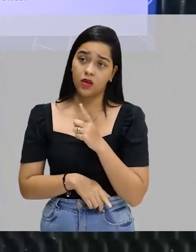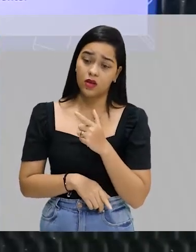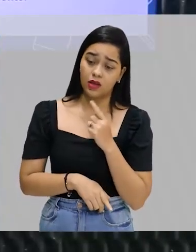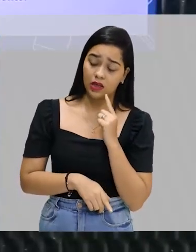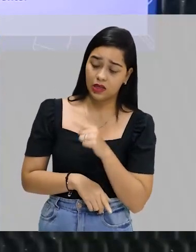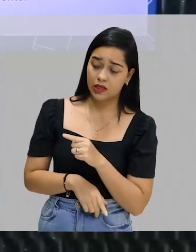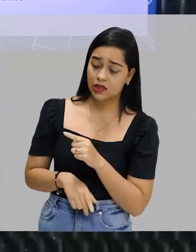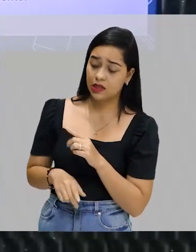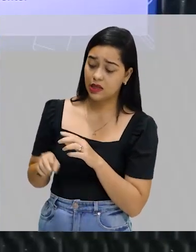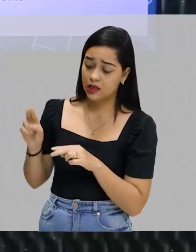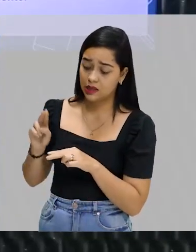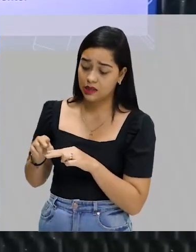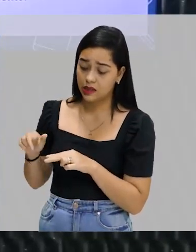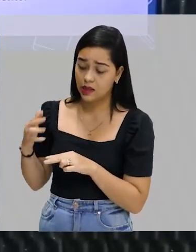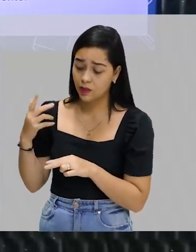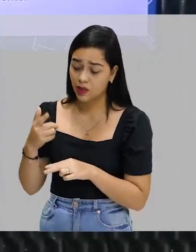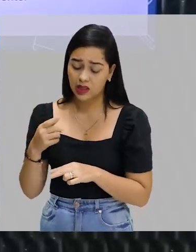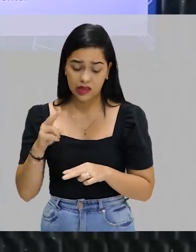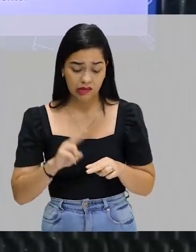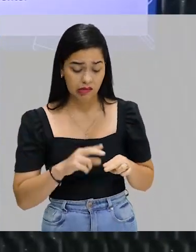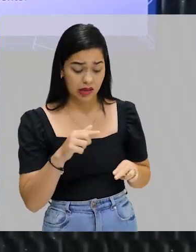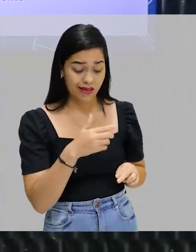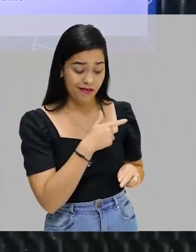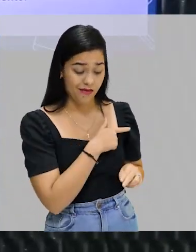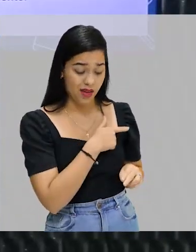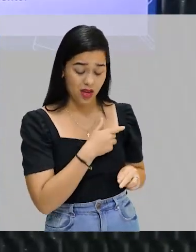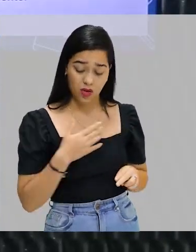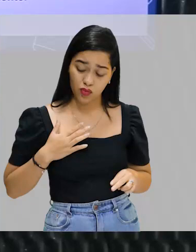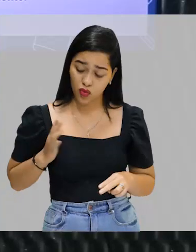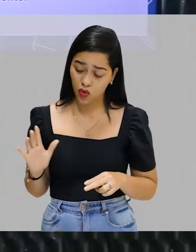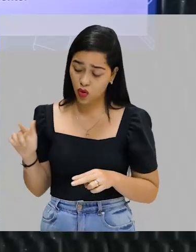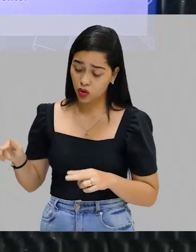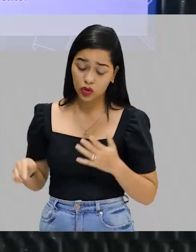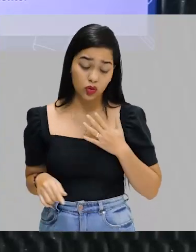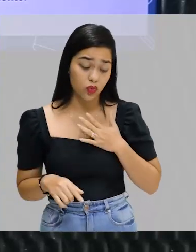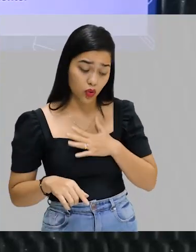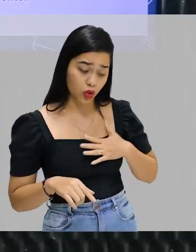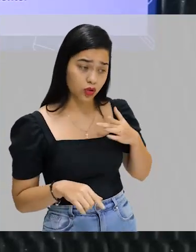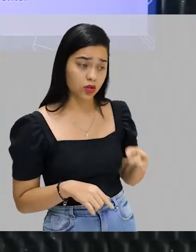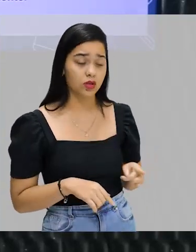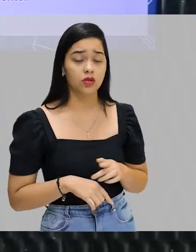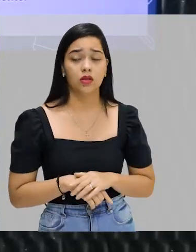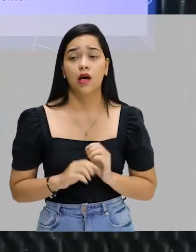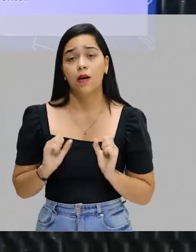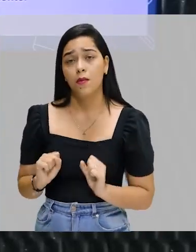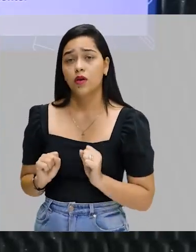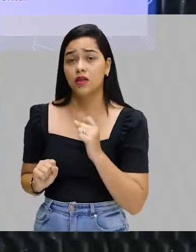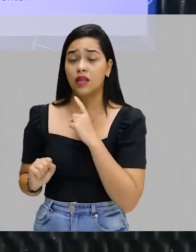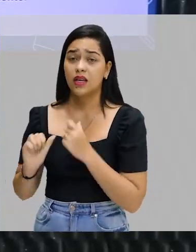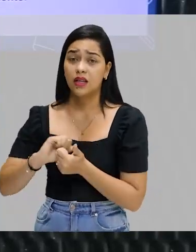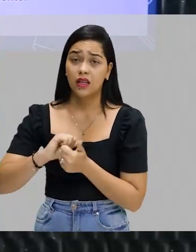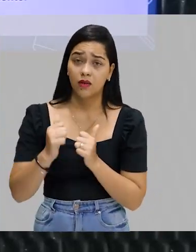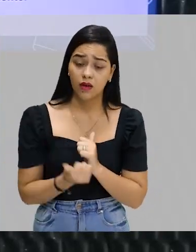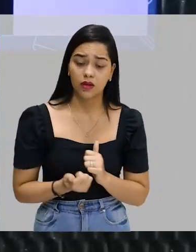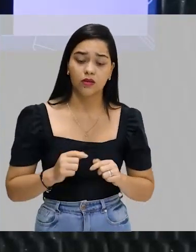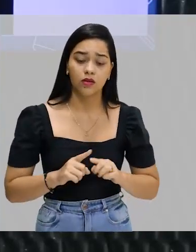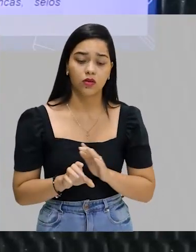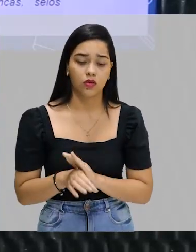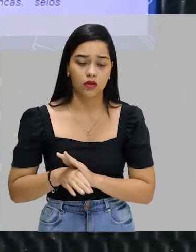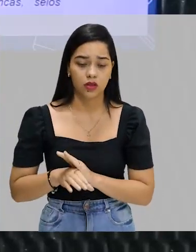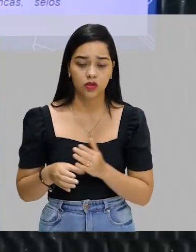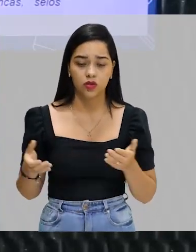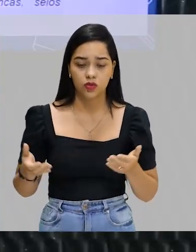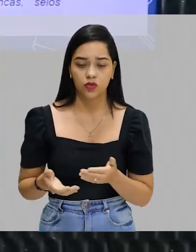cadeira bonita, eu acho essa cadeira feia. Eu não gosto disso, eu gosto daquilo. Talvez ele se adeque mais ao nosso conceito